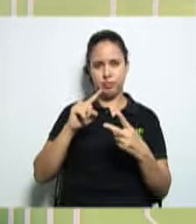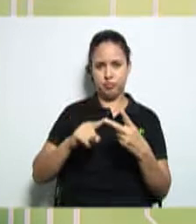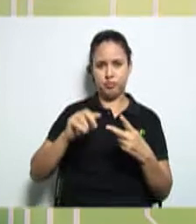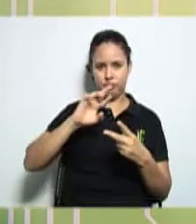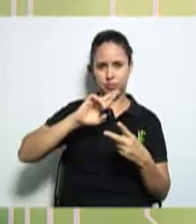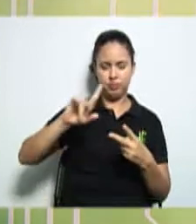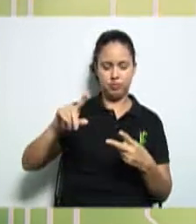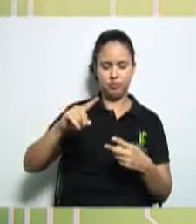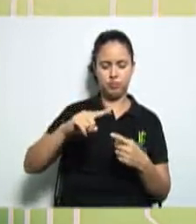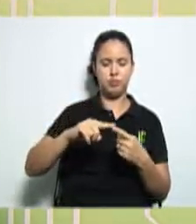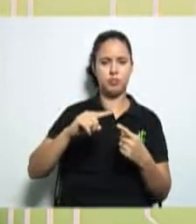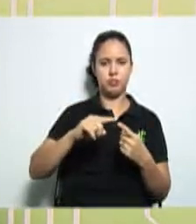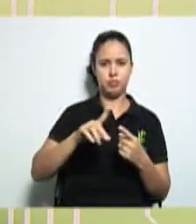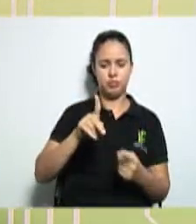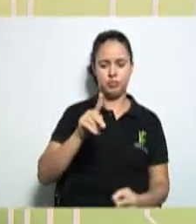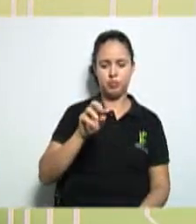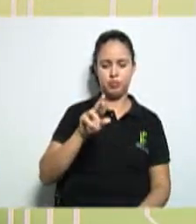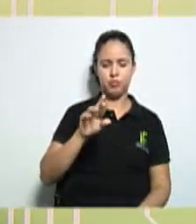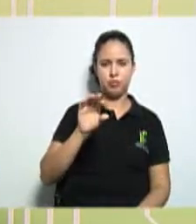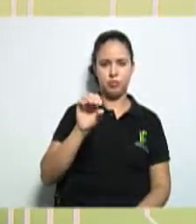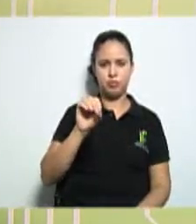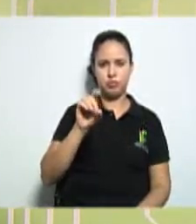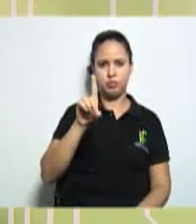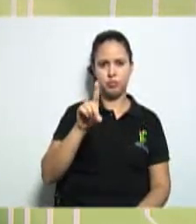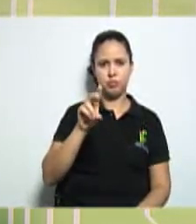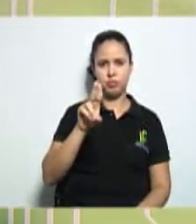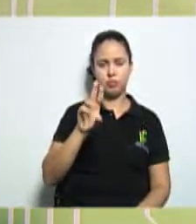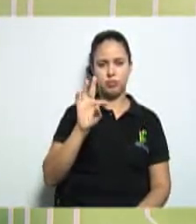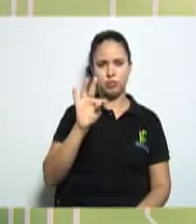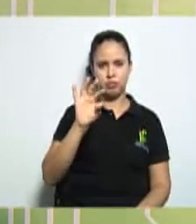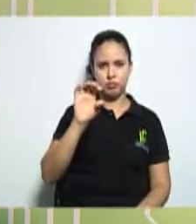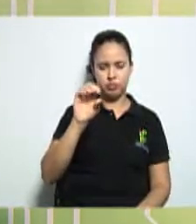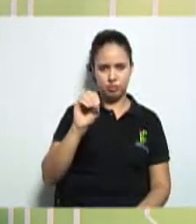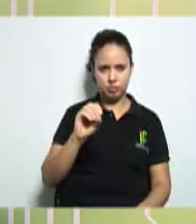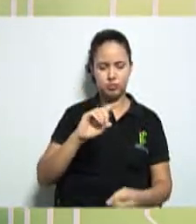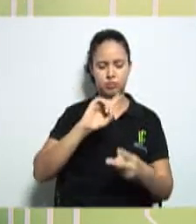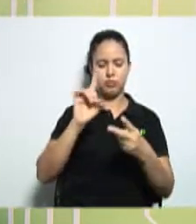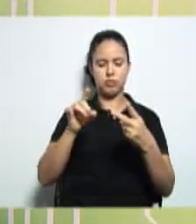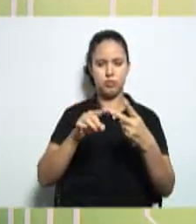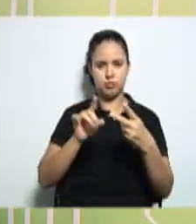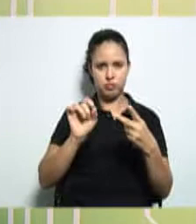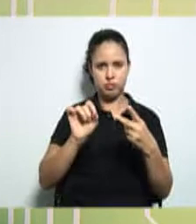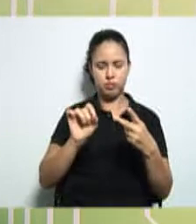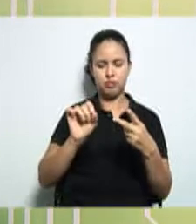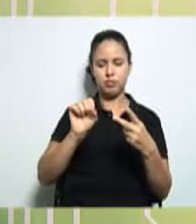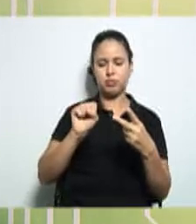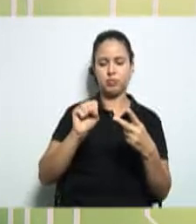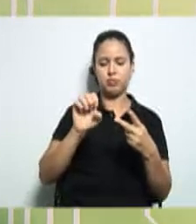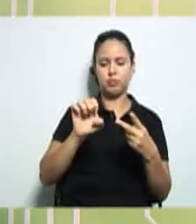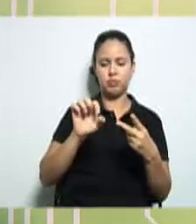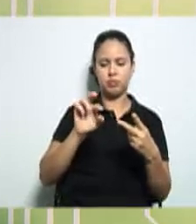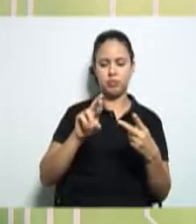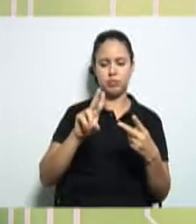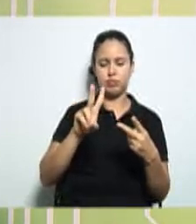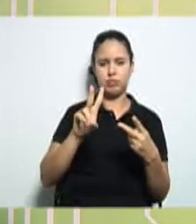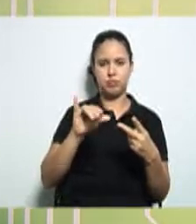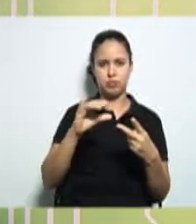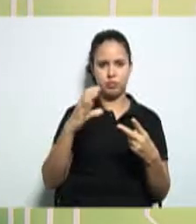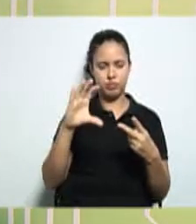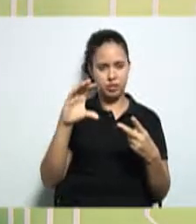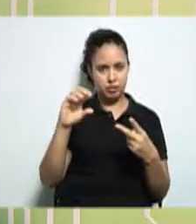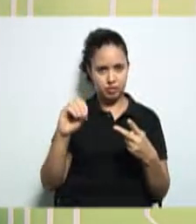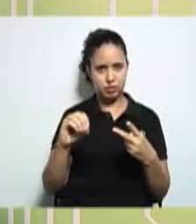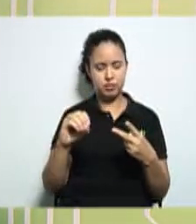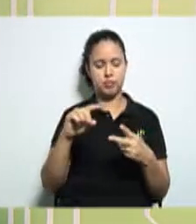diferenciação de produtos e serviços, porque a gente, dentro das regiões que nós temos aqui no nosso estado, nós temos tanto possibilidades de